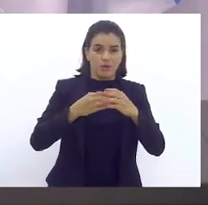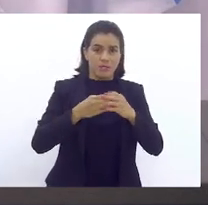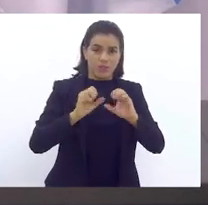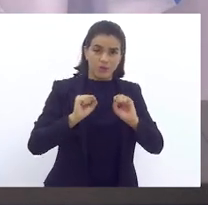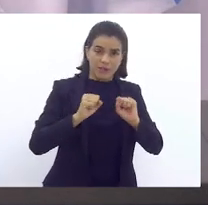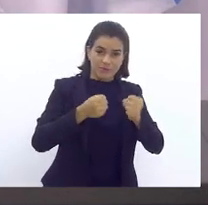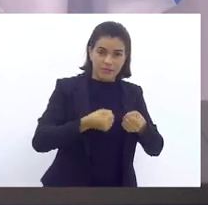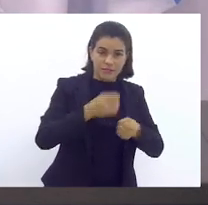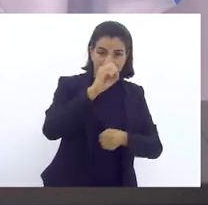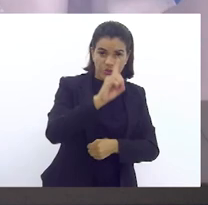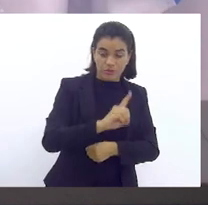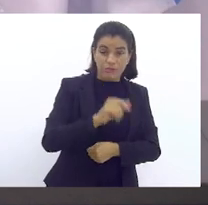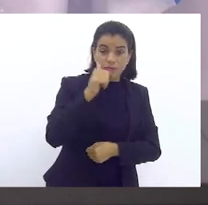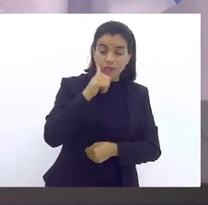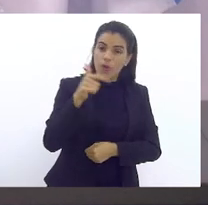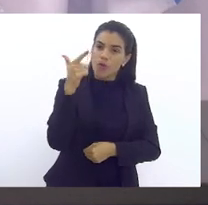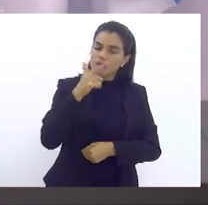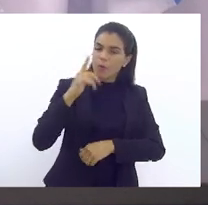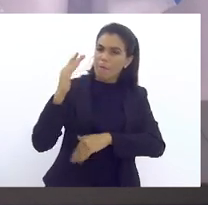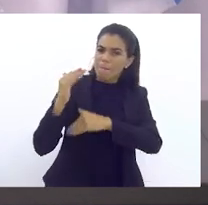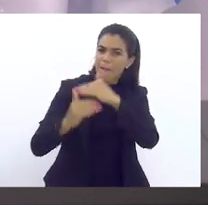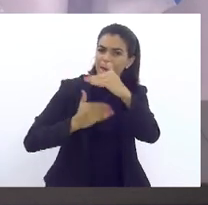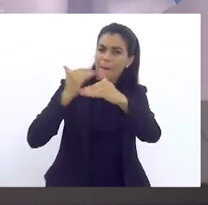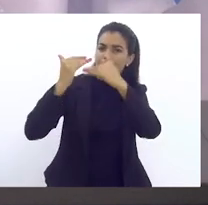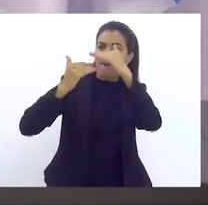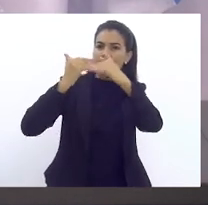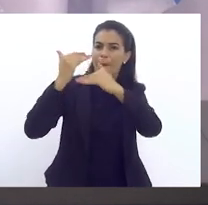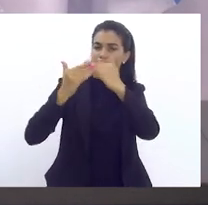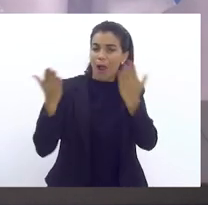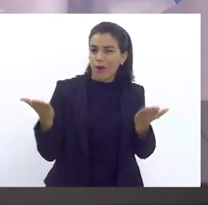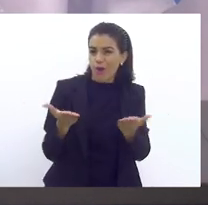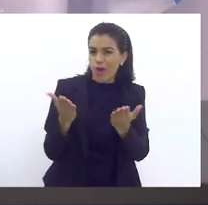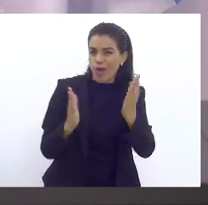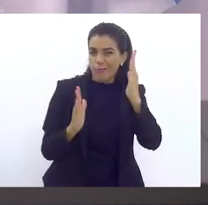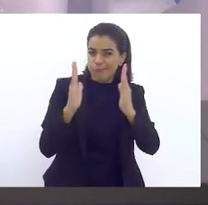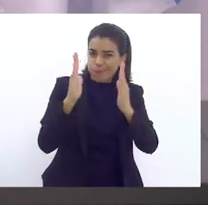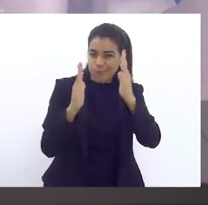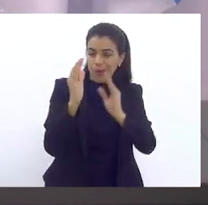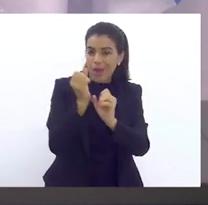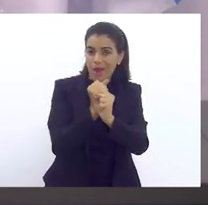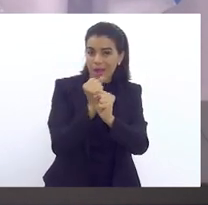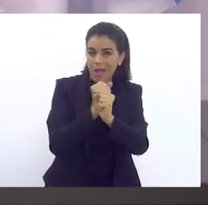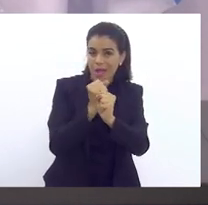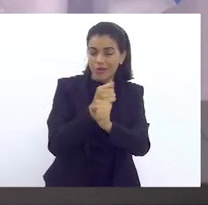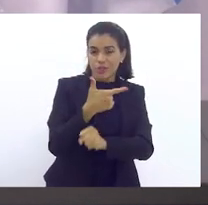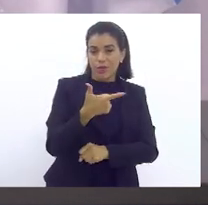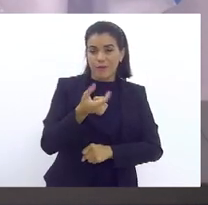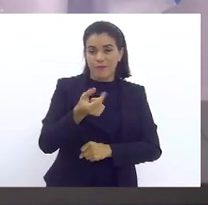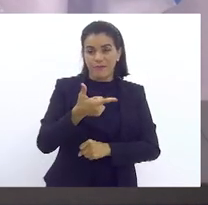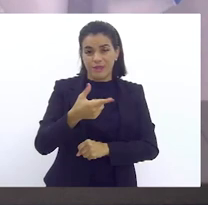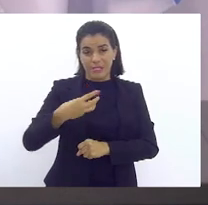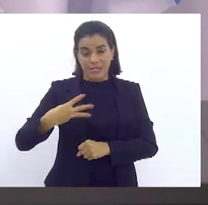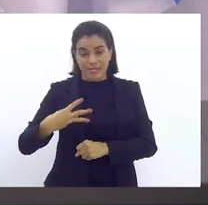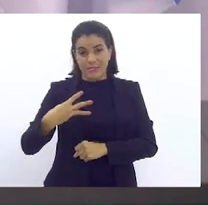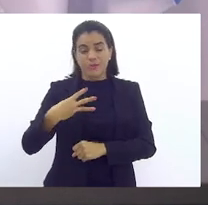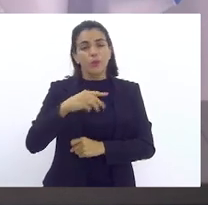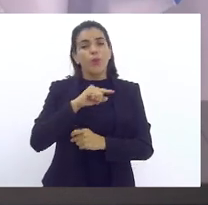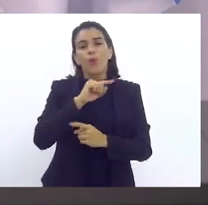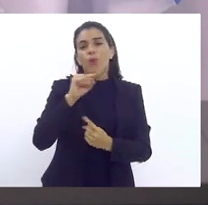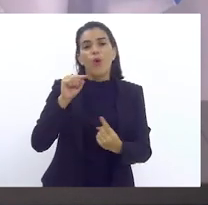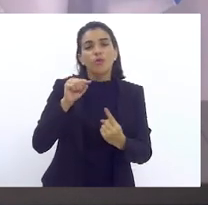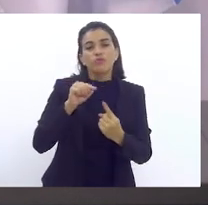dos direitos da mulher conseguiu avançar muito nesse ano em termos eh de